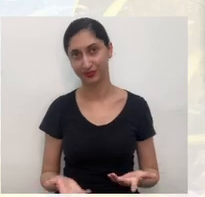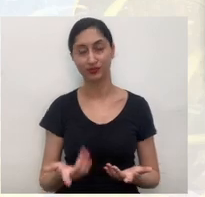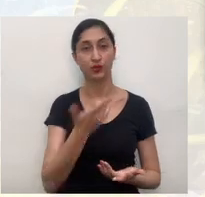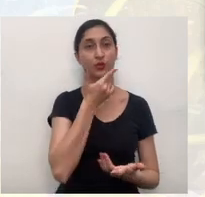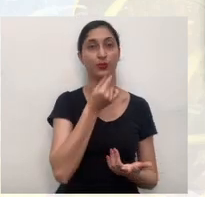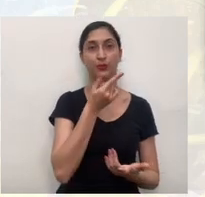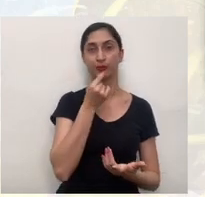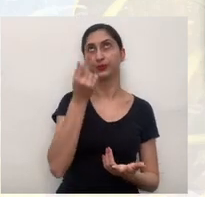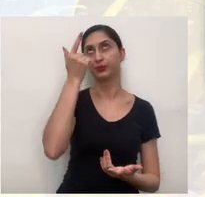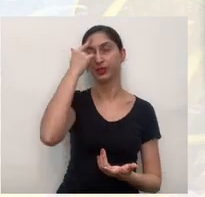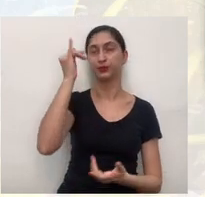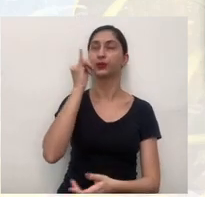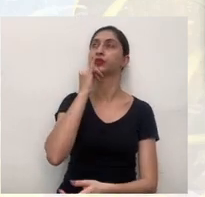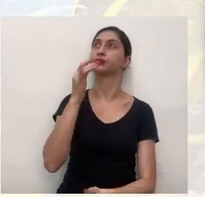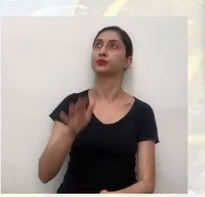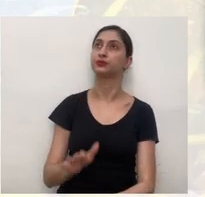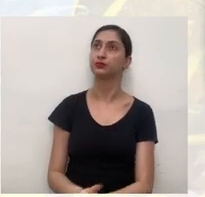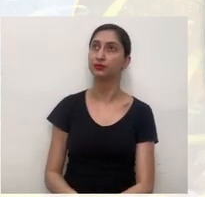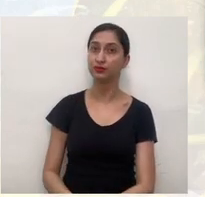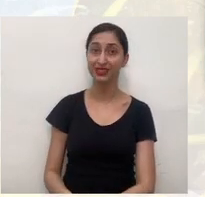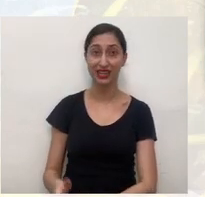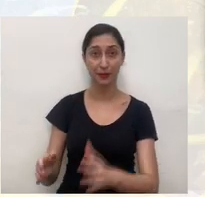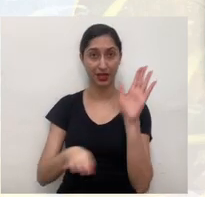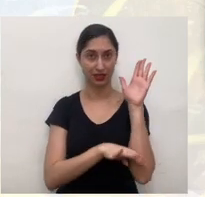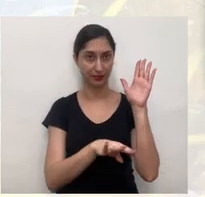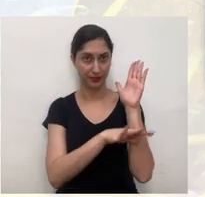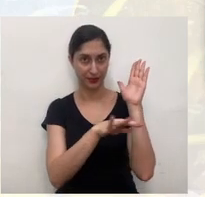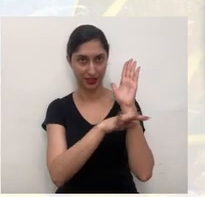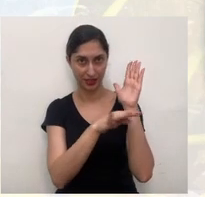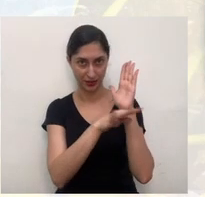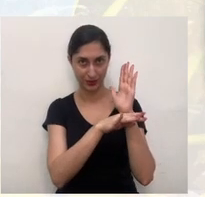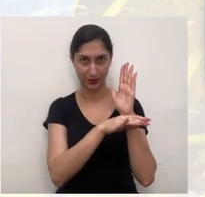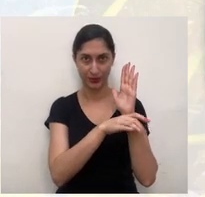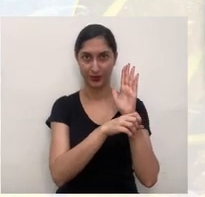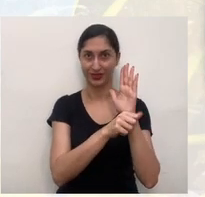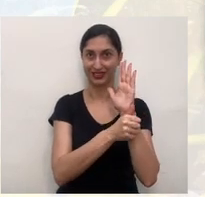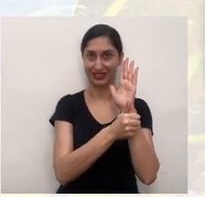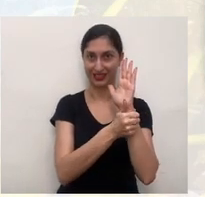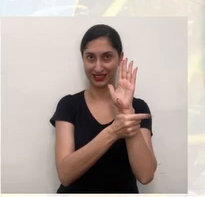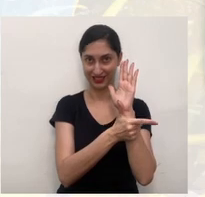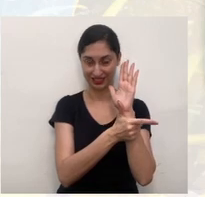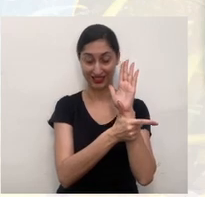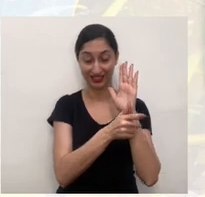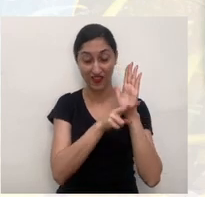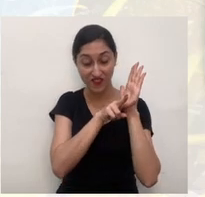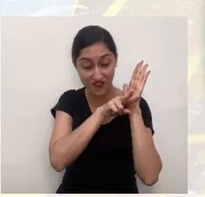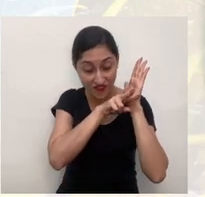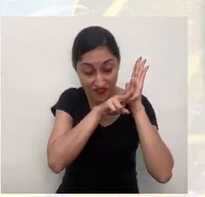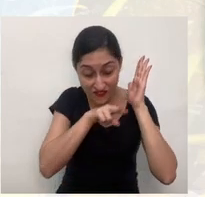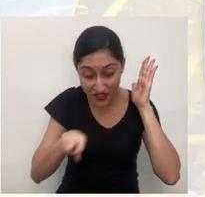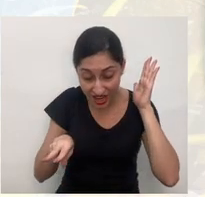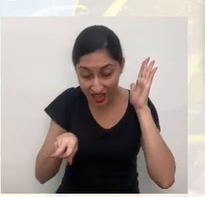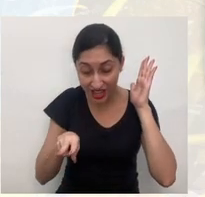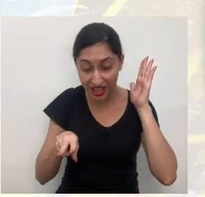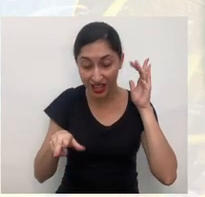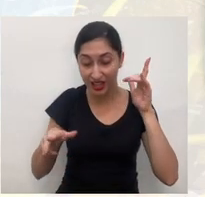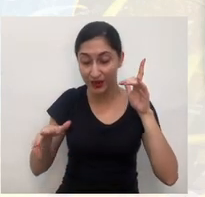do apartamento der para ver lá de cima, do 12º andar, der para ver o desenho das